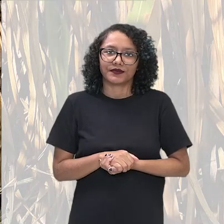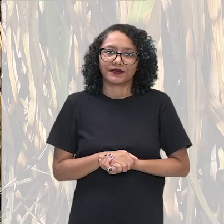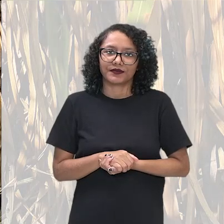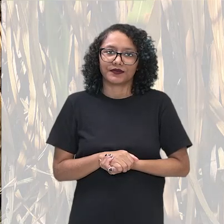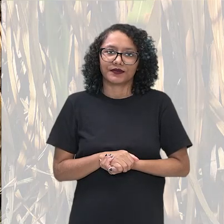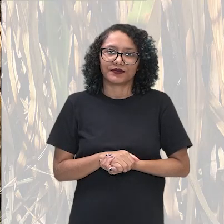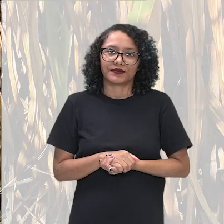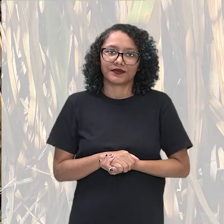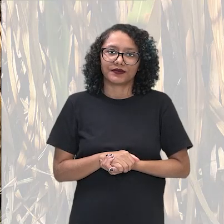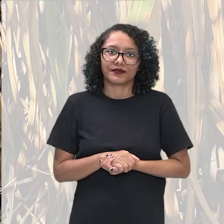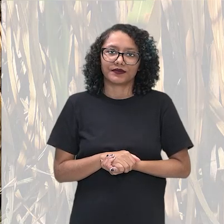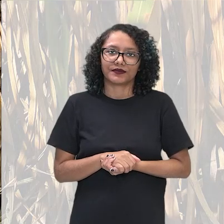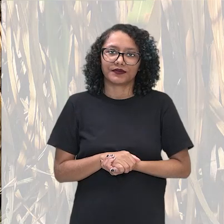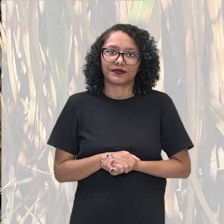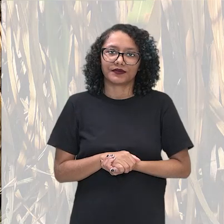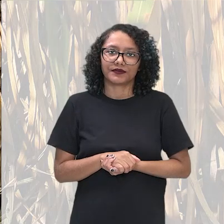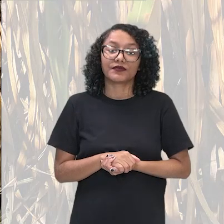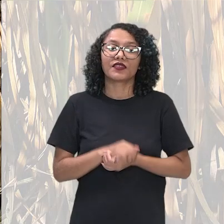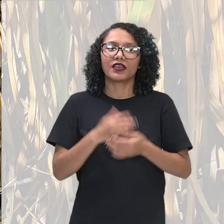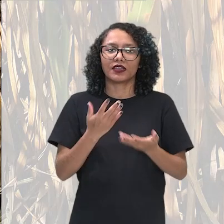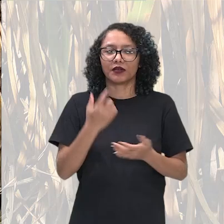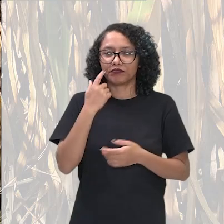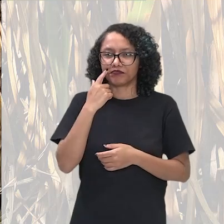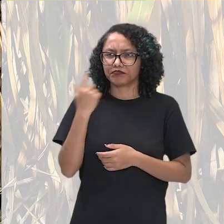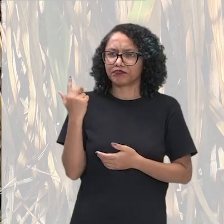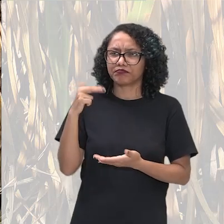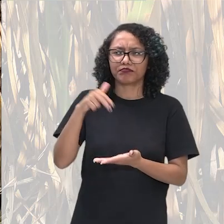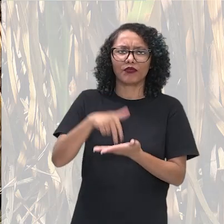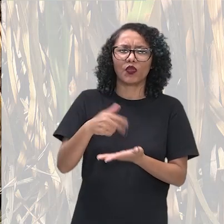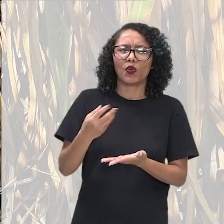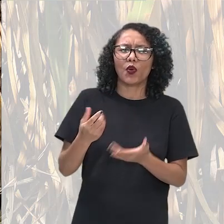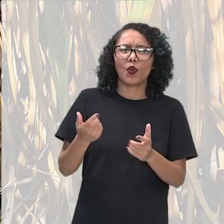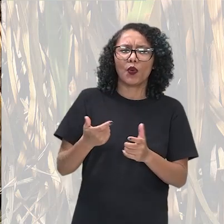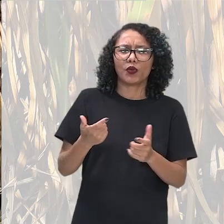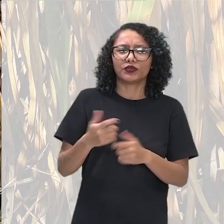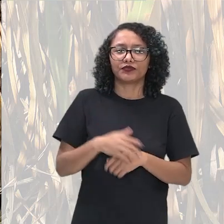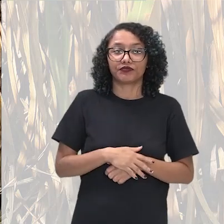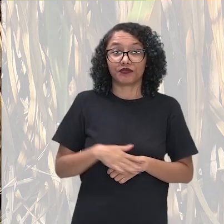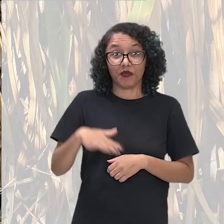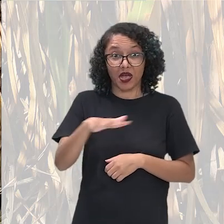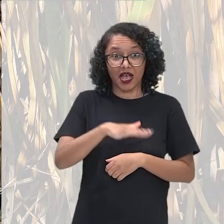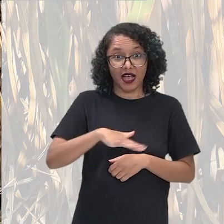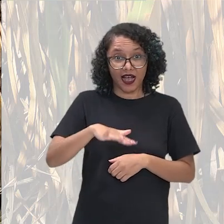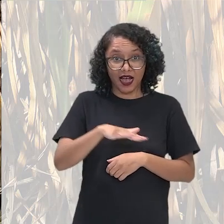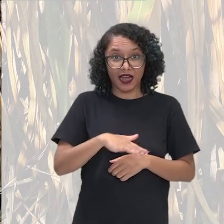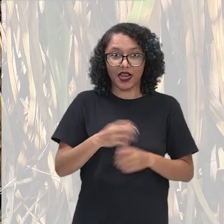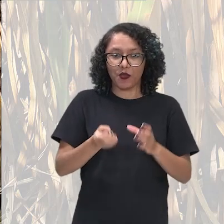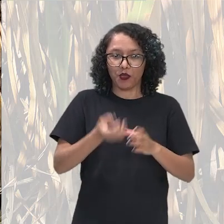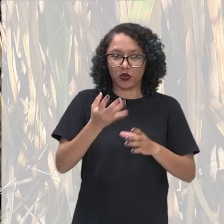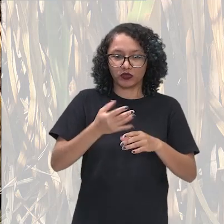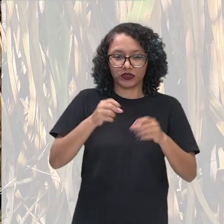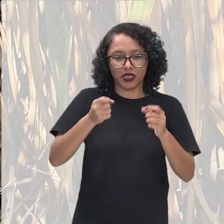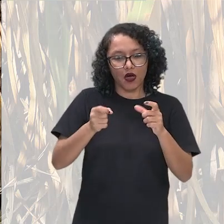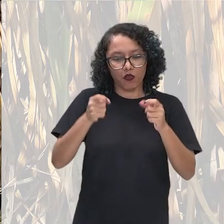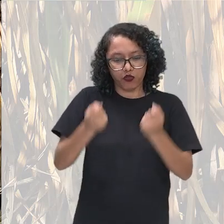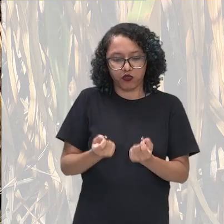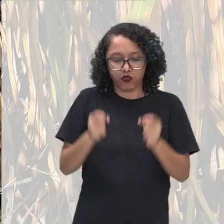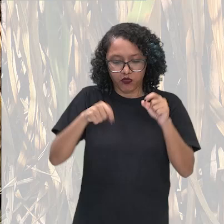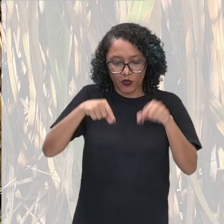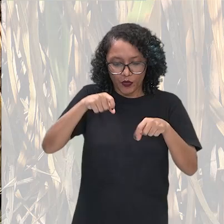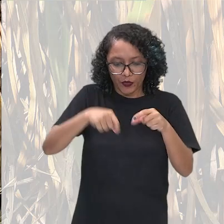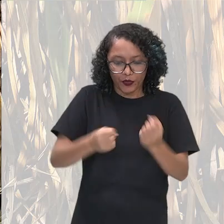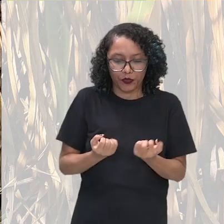Então, queridos, eu estou aqui inserida num canavial, Aqui eu estou no meio de uma plantação